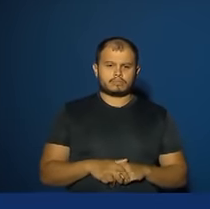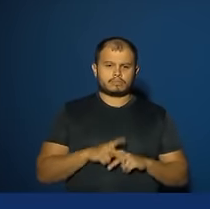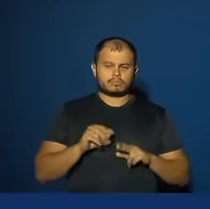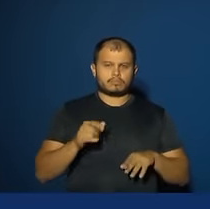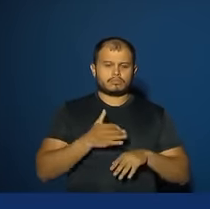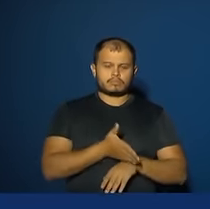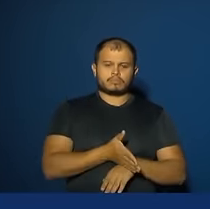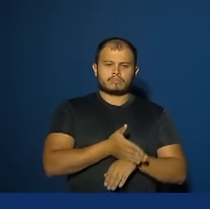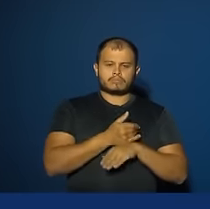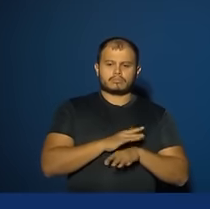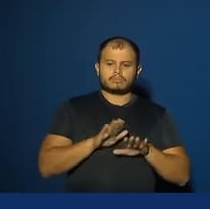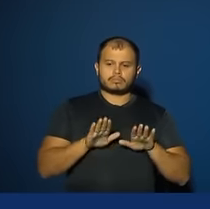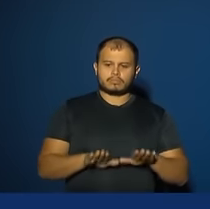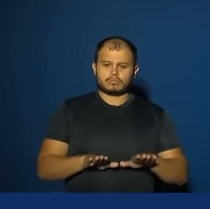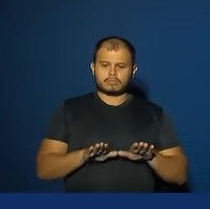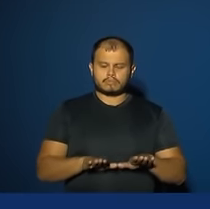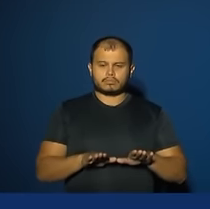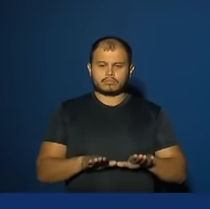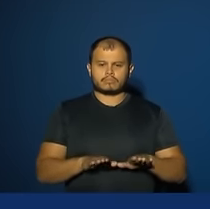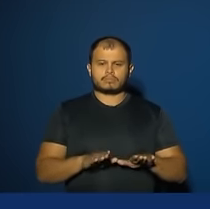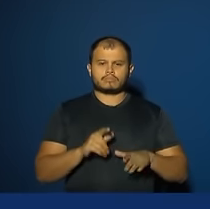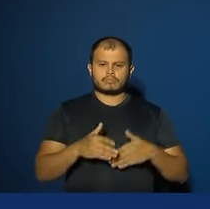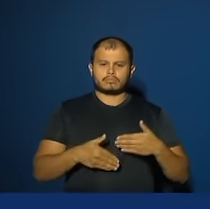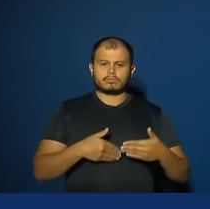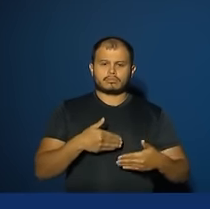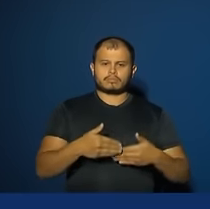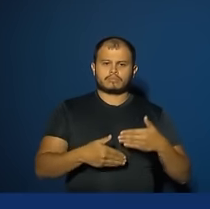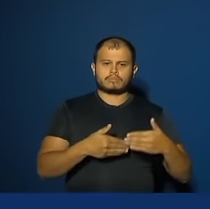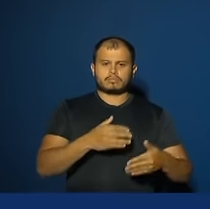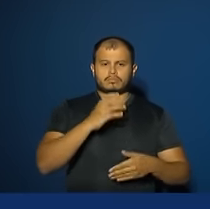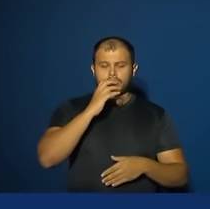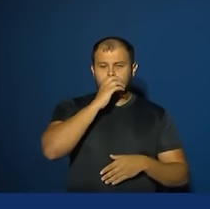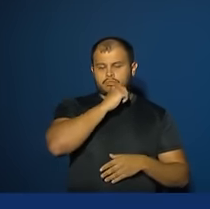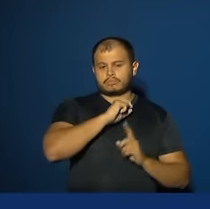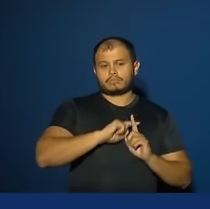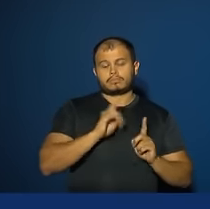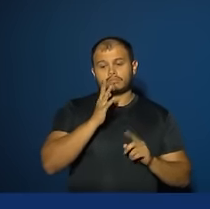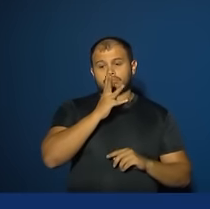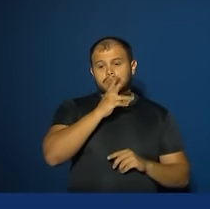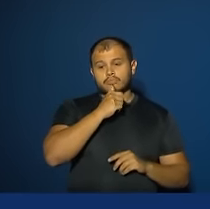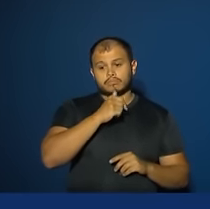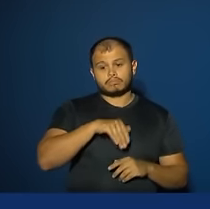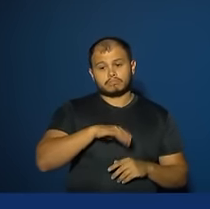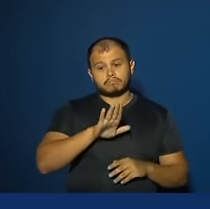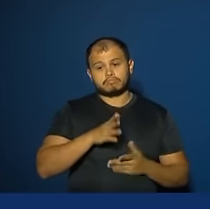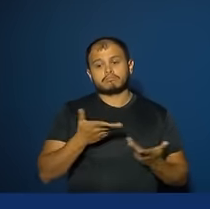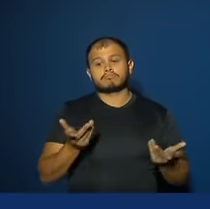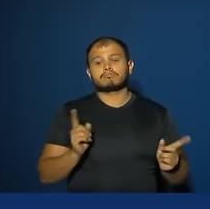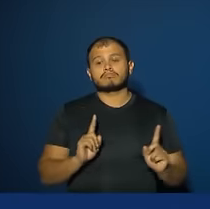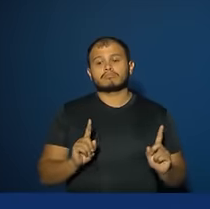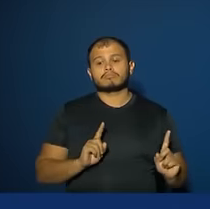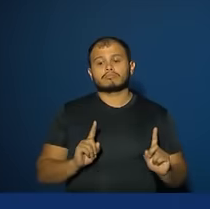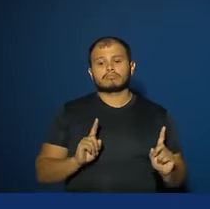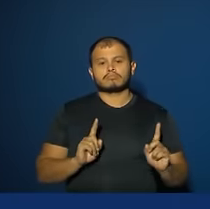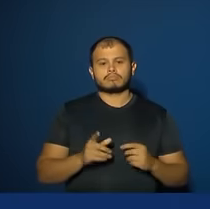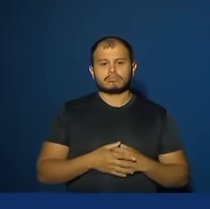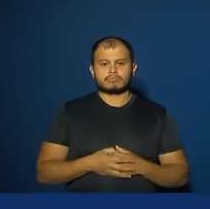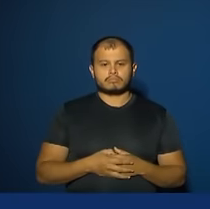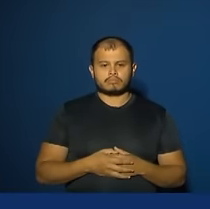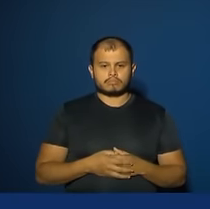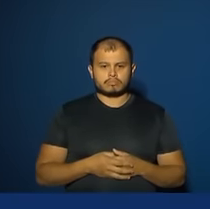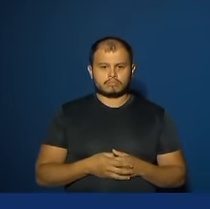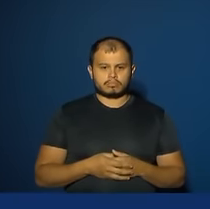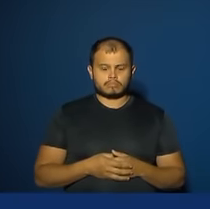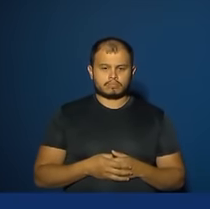mais devagar e a outra vertente vai mais rápido, porém, talvez demore mais. Bom, vamos lá, Stephanie.